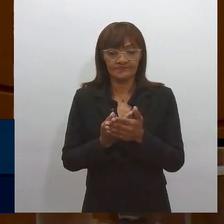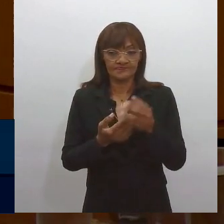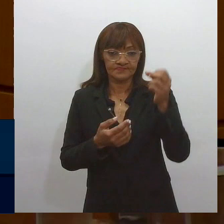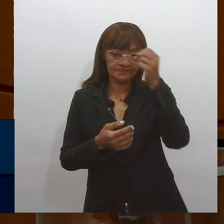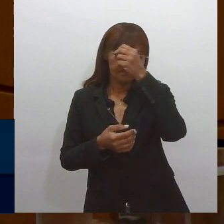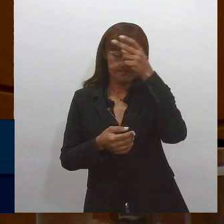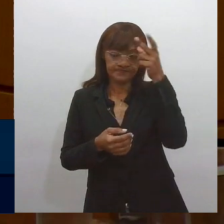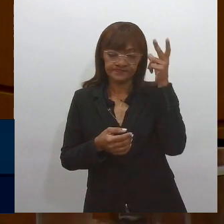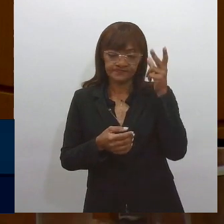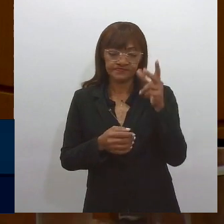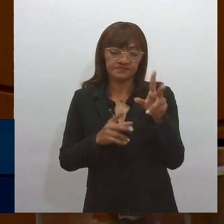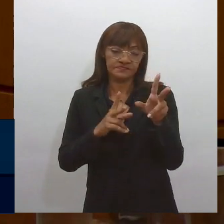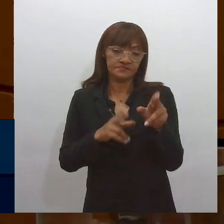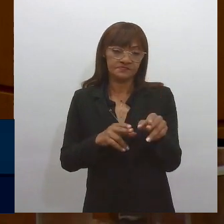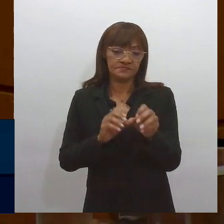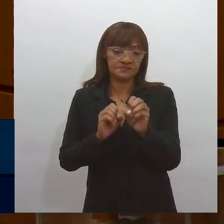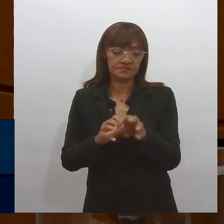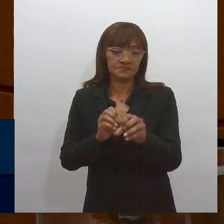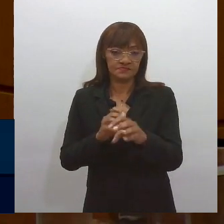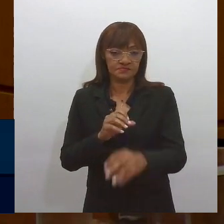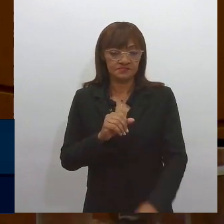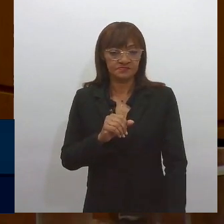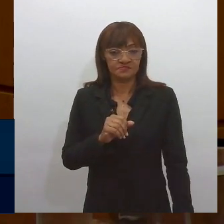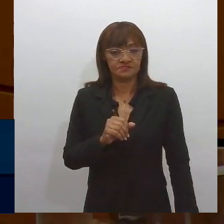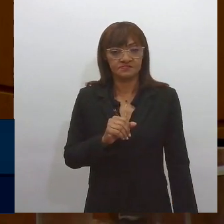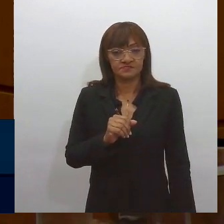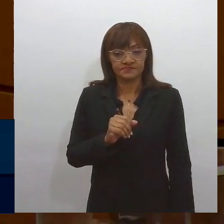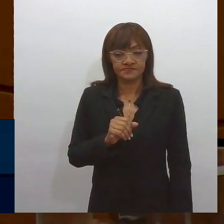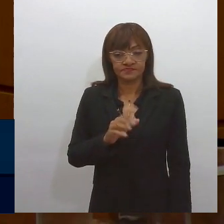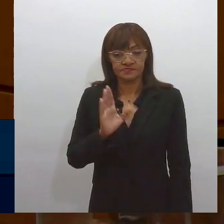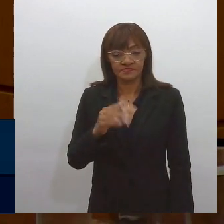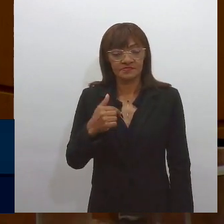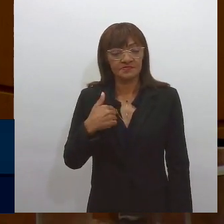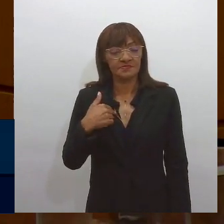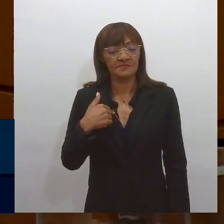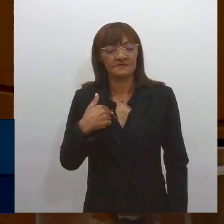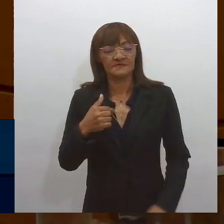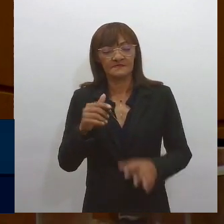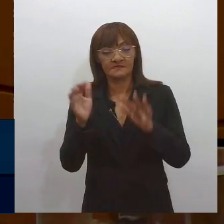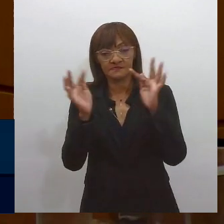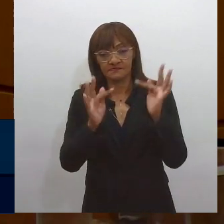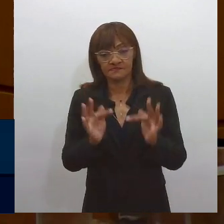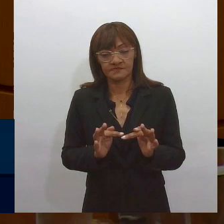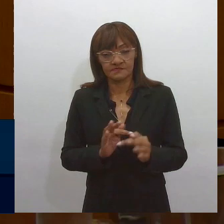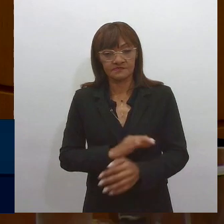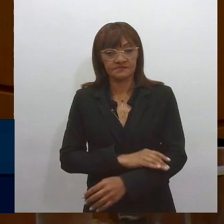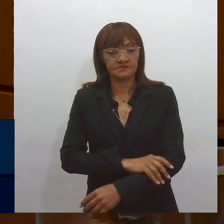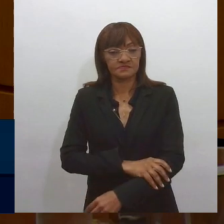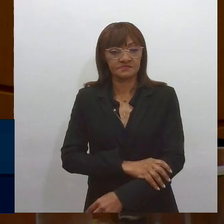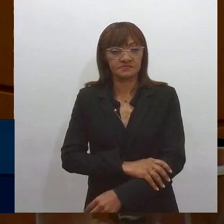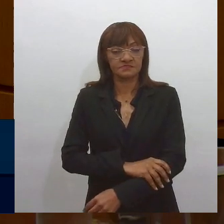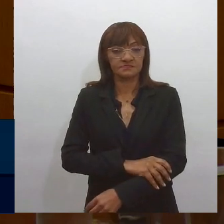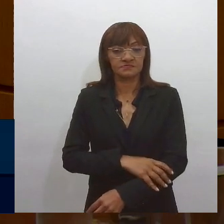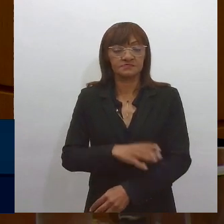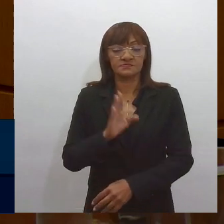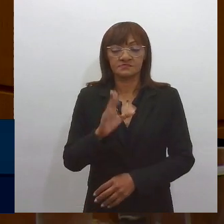município e fiquei feliz que constatei através dos alunos e professores